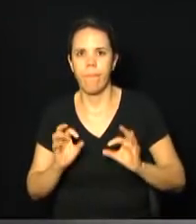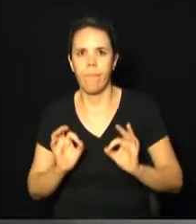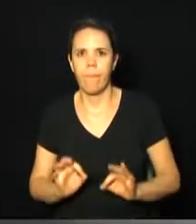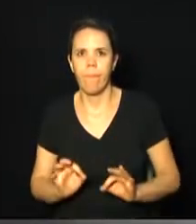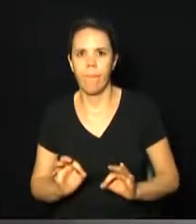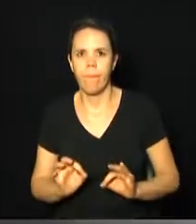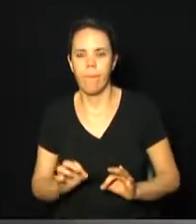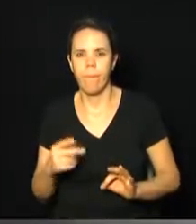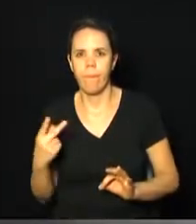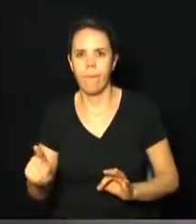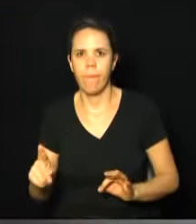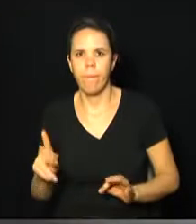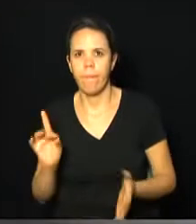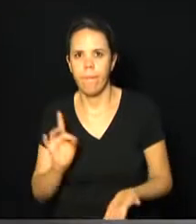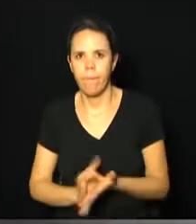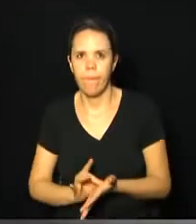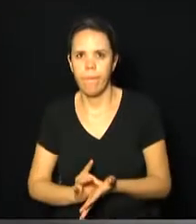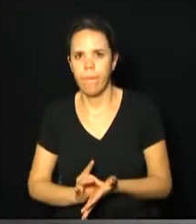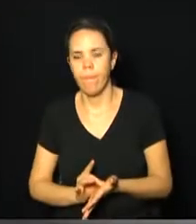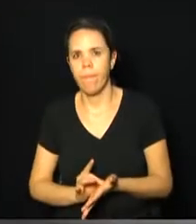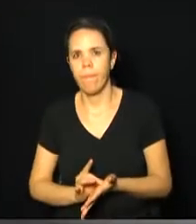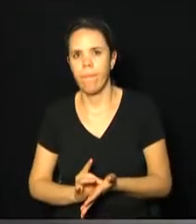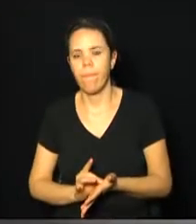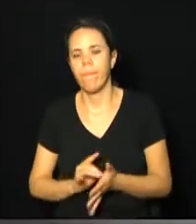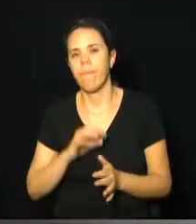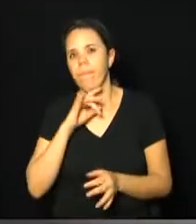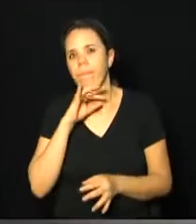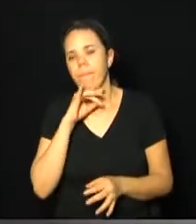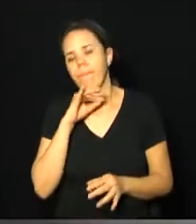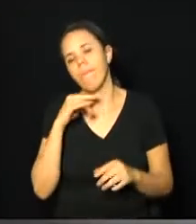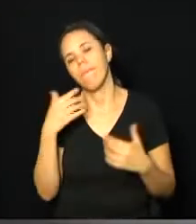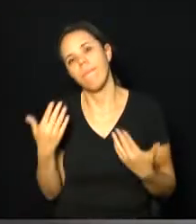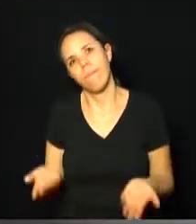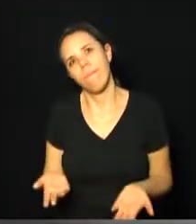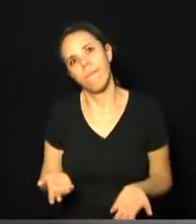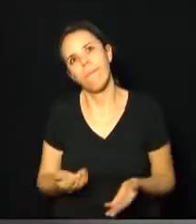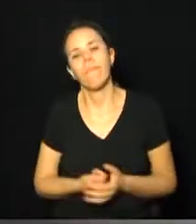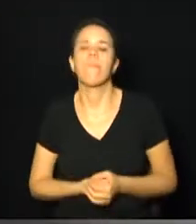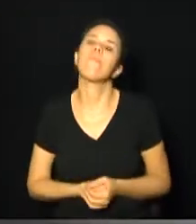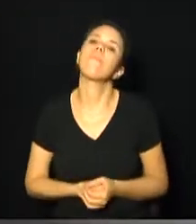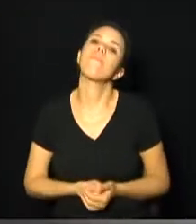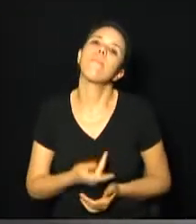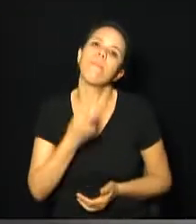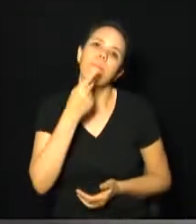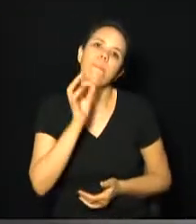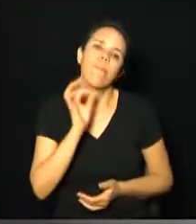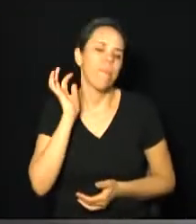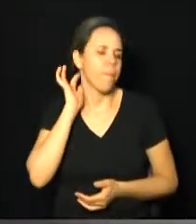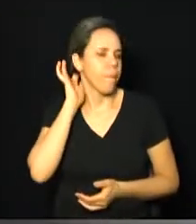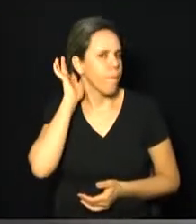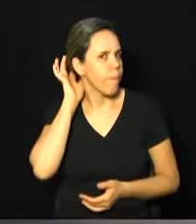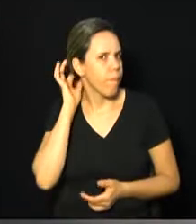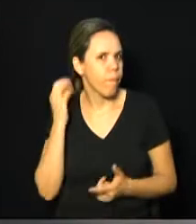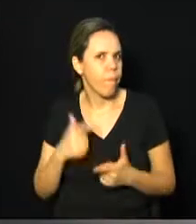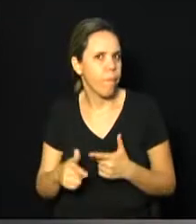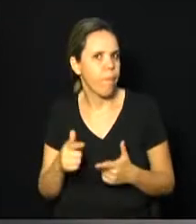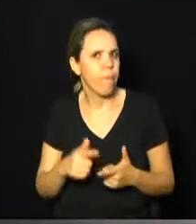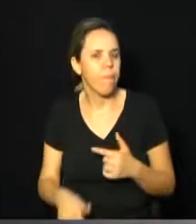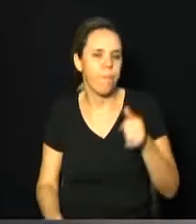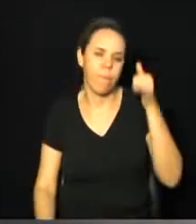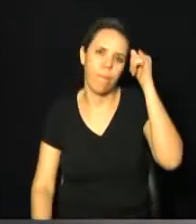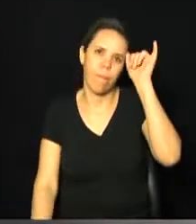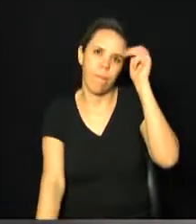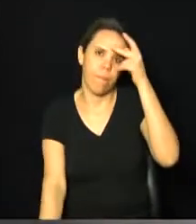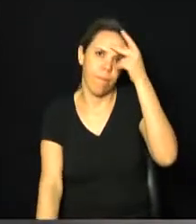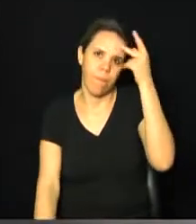certa nela, porque ela está realmente avariada. Sem falar problema de gado,